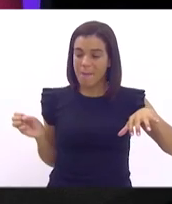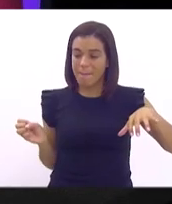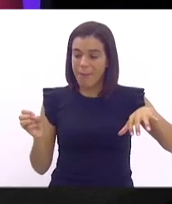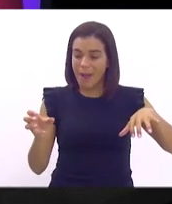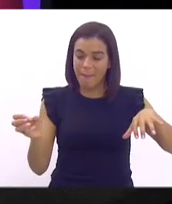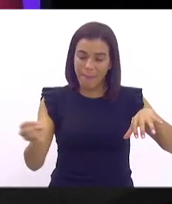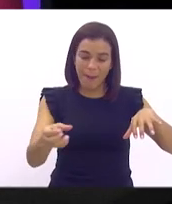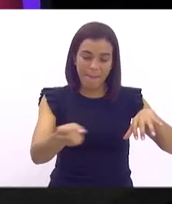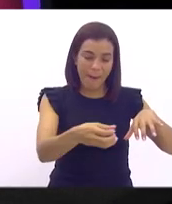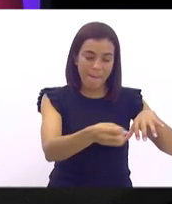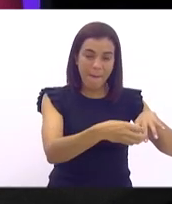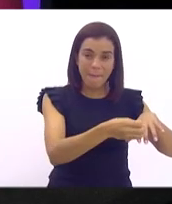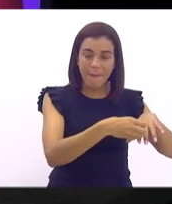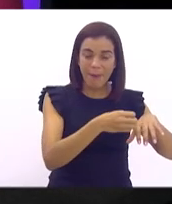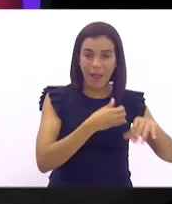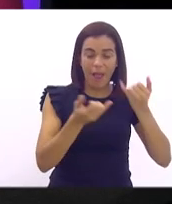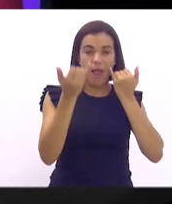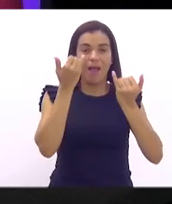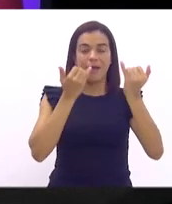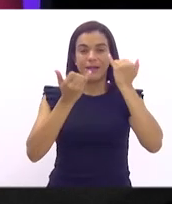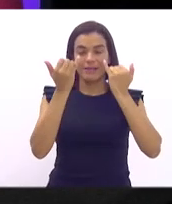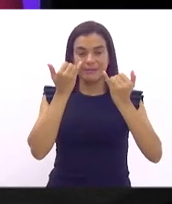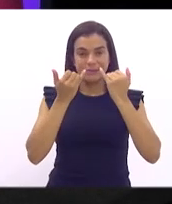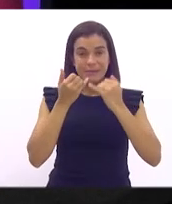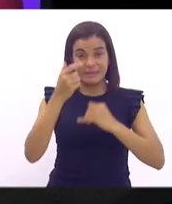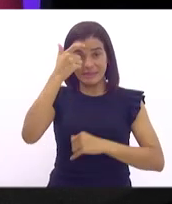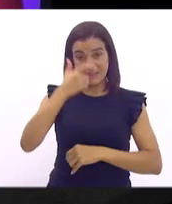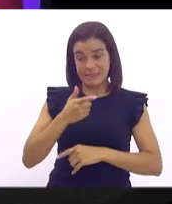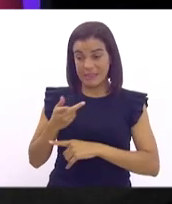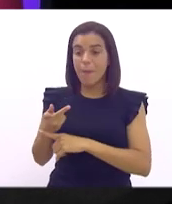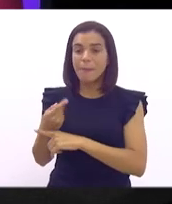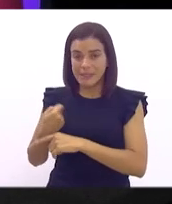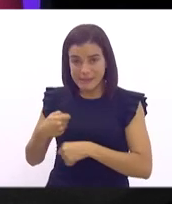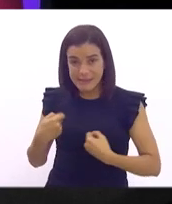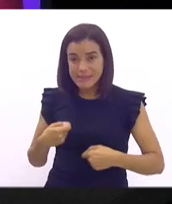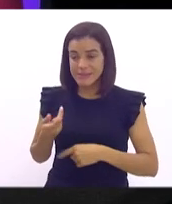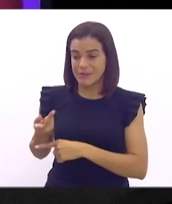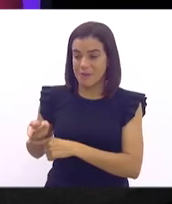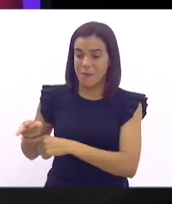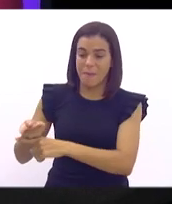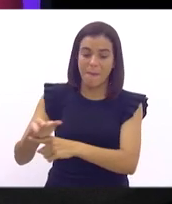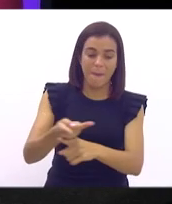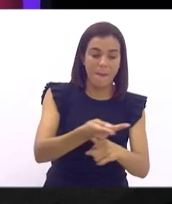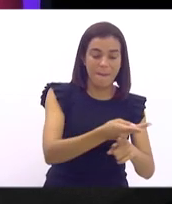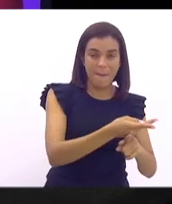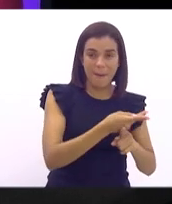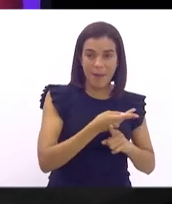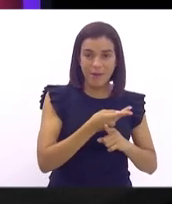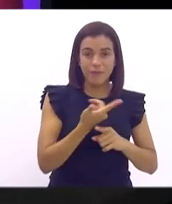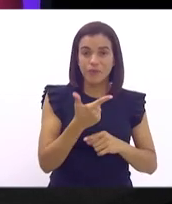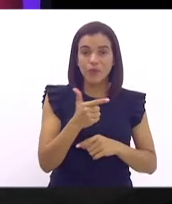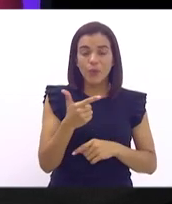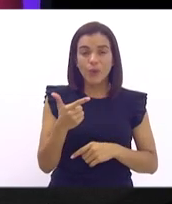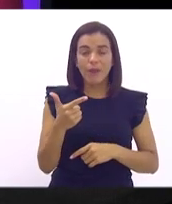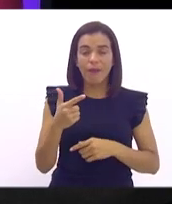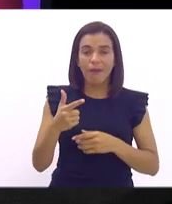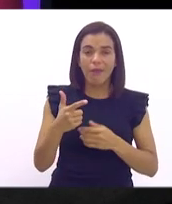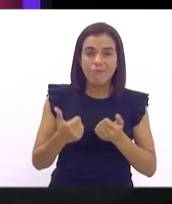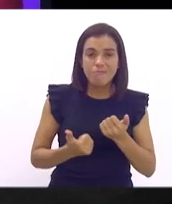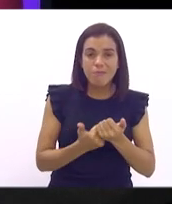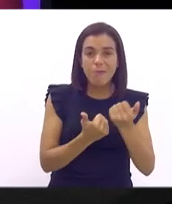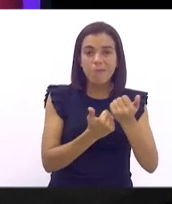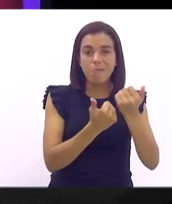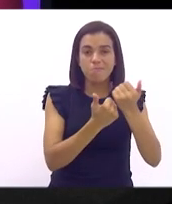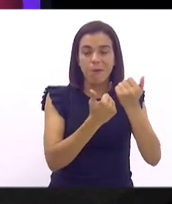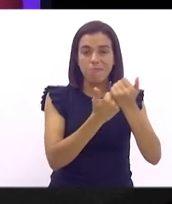abrigo, se eu não buscar todos esses locais, a gente não vai contribuir não só